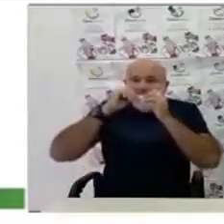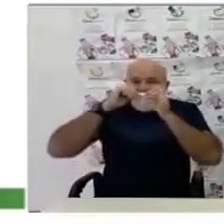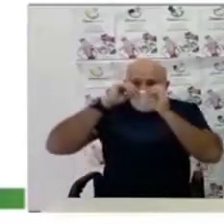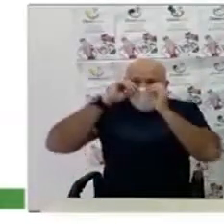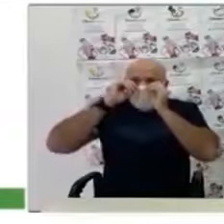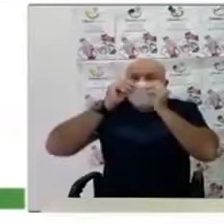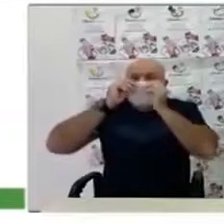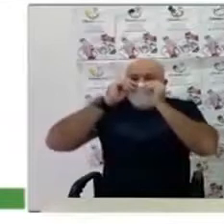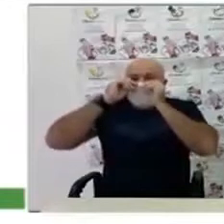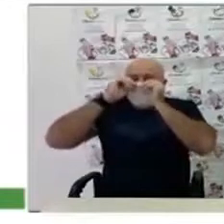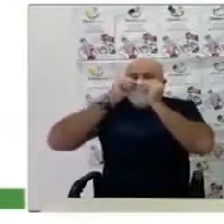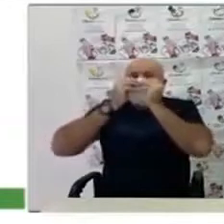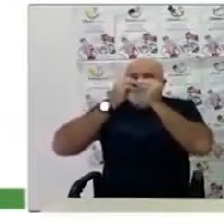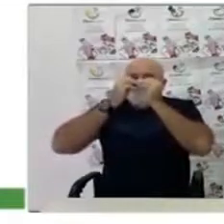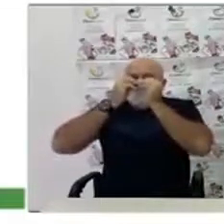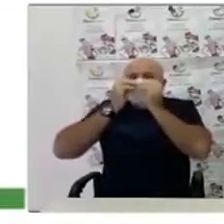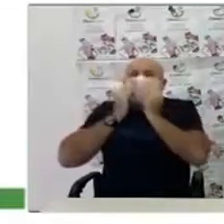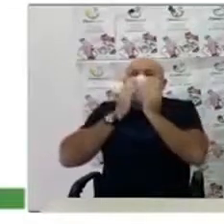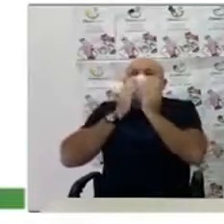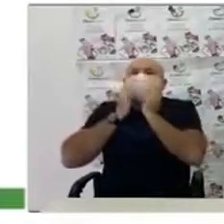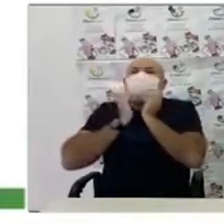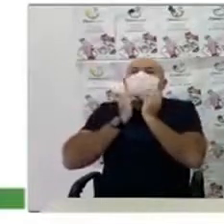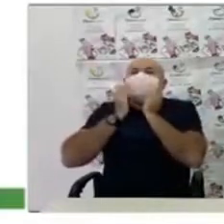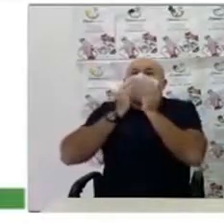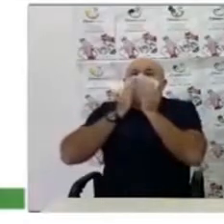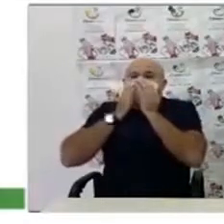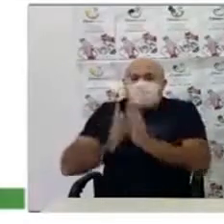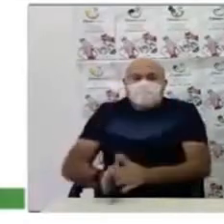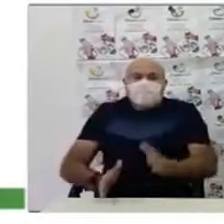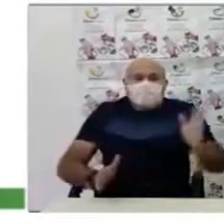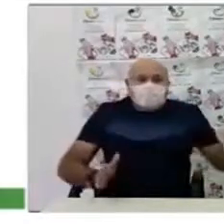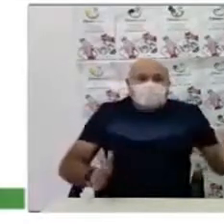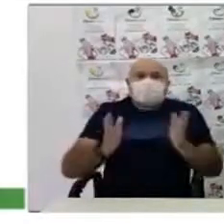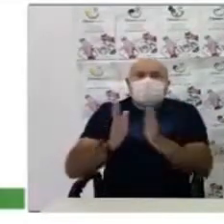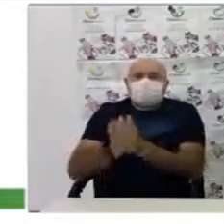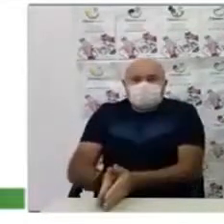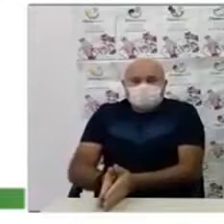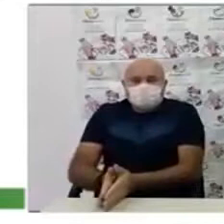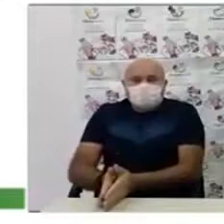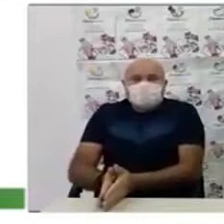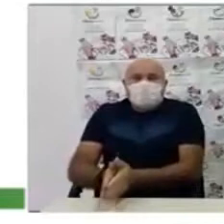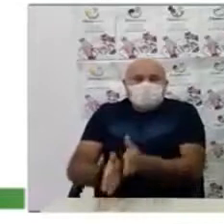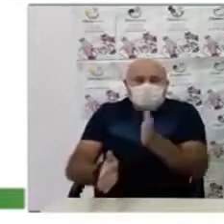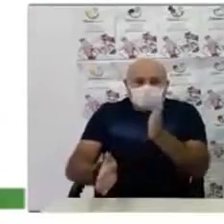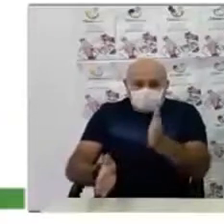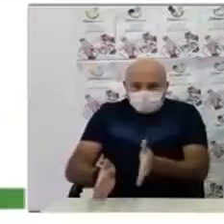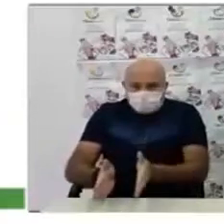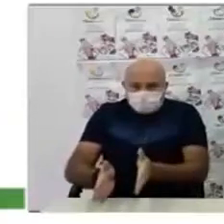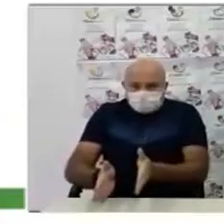falar perto do outro, porque o Covid aí está demais. Vamos lá. Dalton,